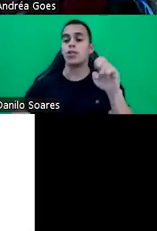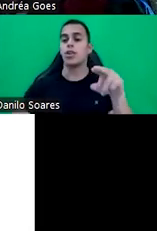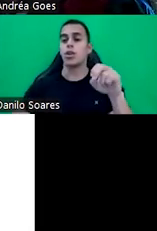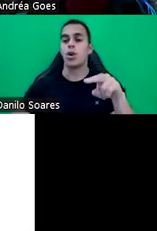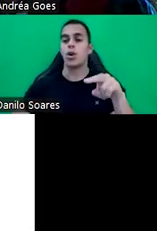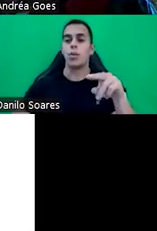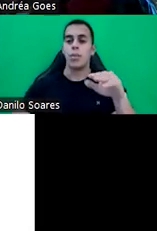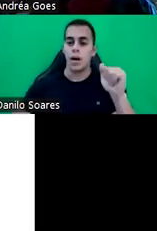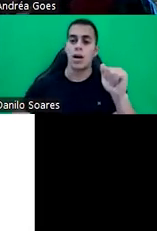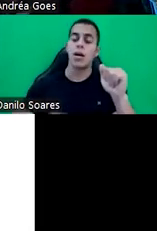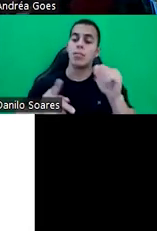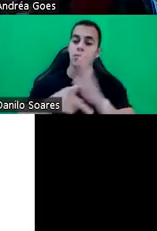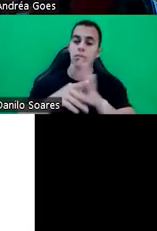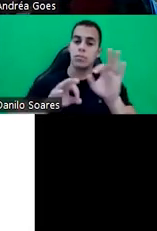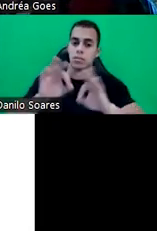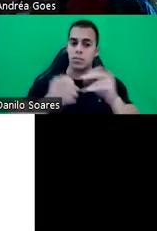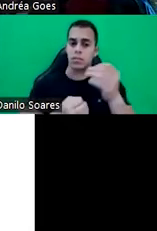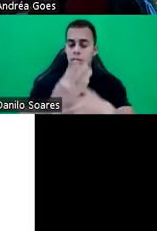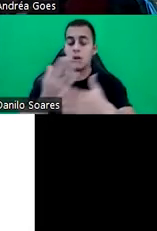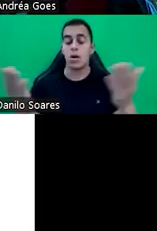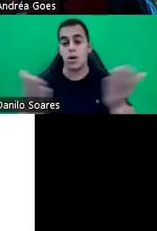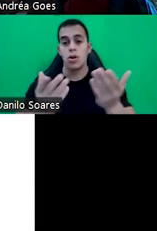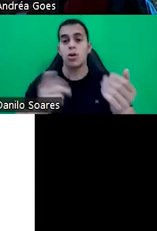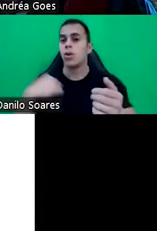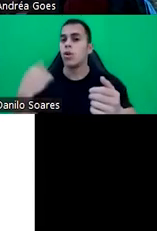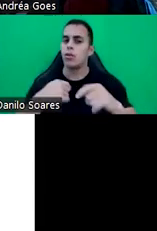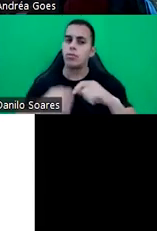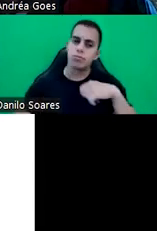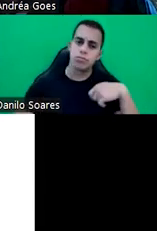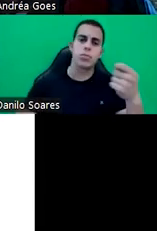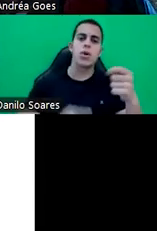eles sintetizaram em laboratório. E hoje em dia a gente chama ela de